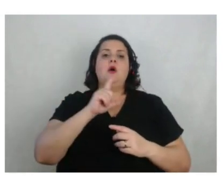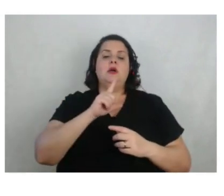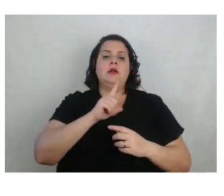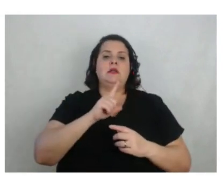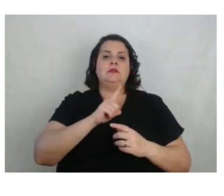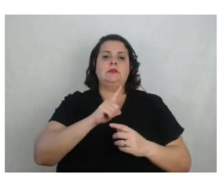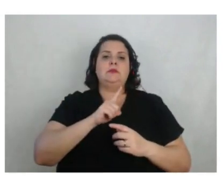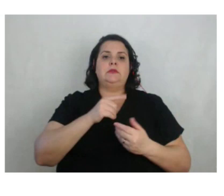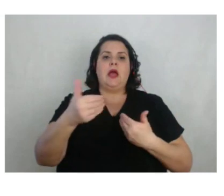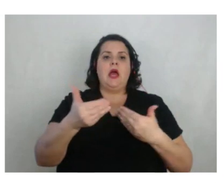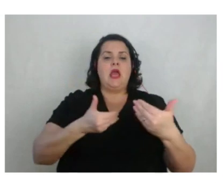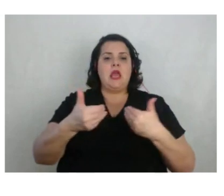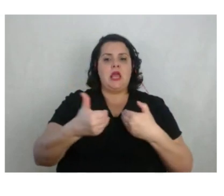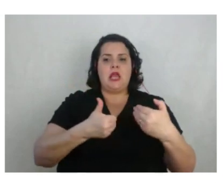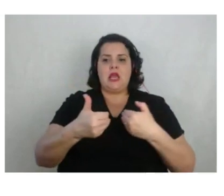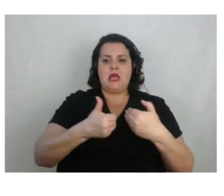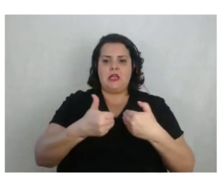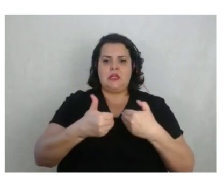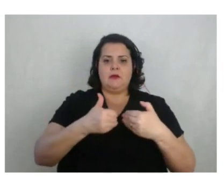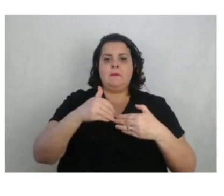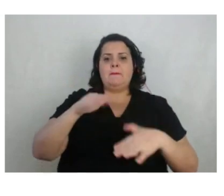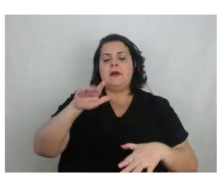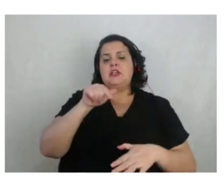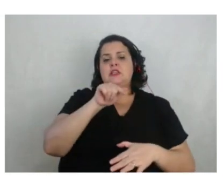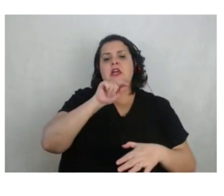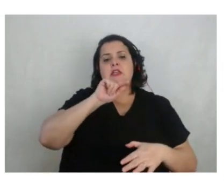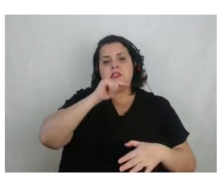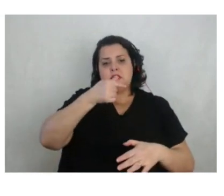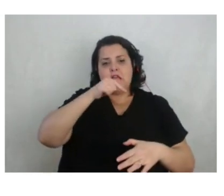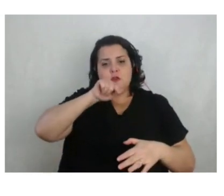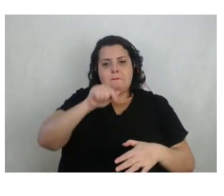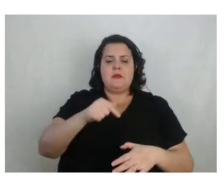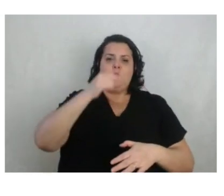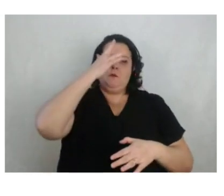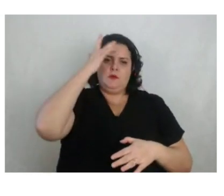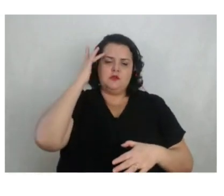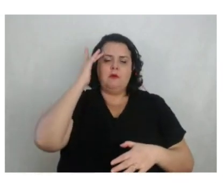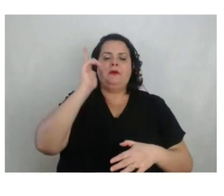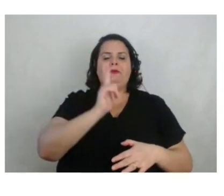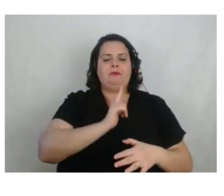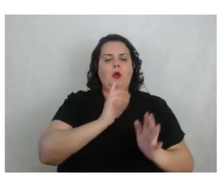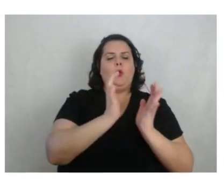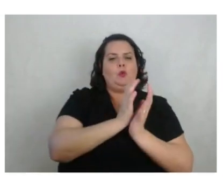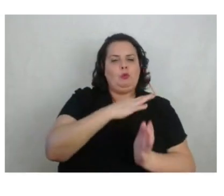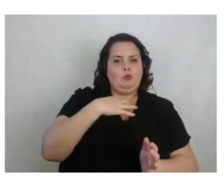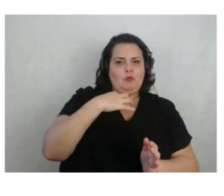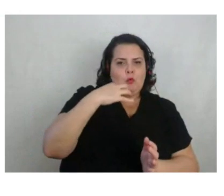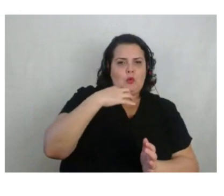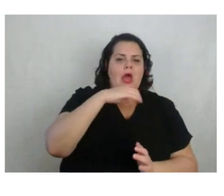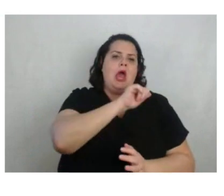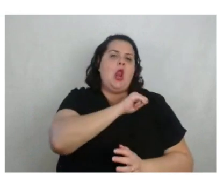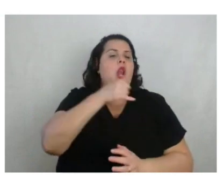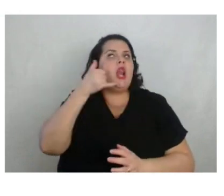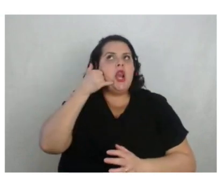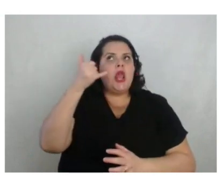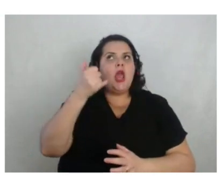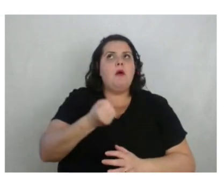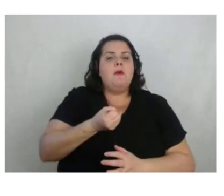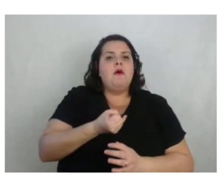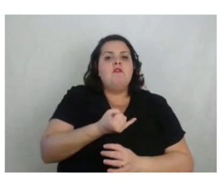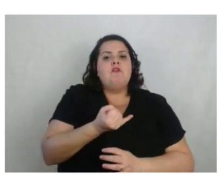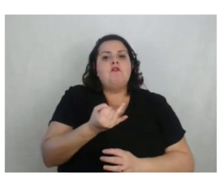primeiro atendimento, como a equipe de voluntários dos alunos ligavam várias vezes para os doentes para saberem se